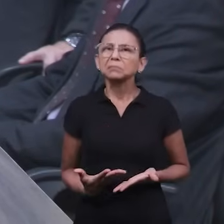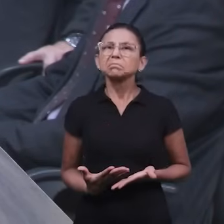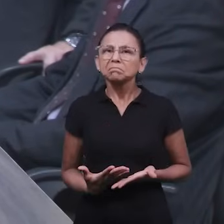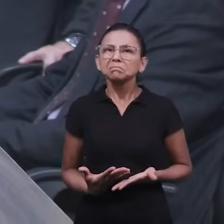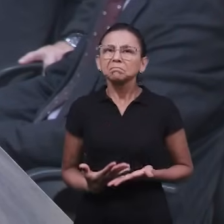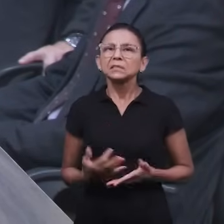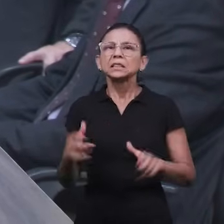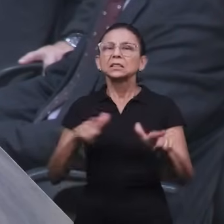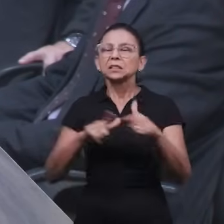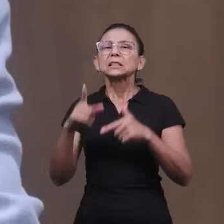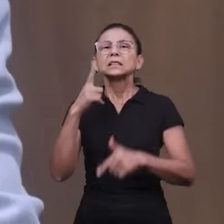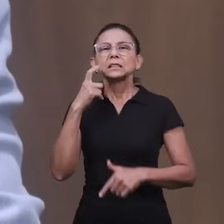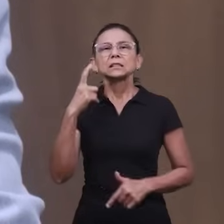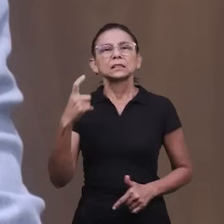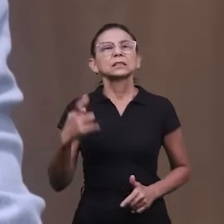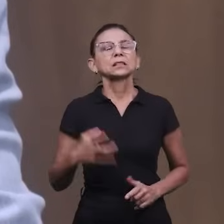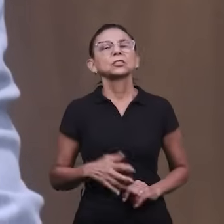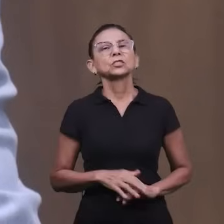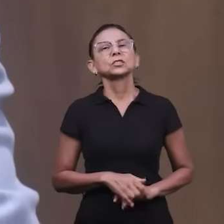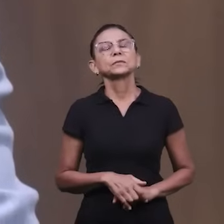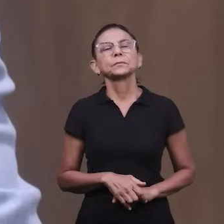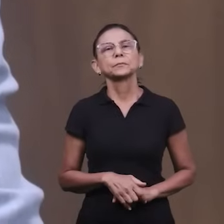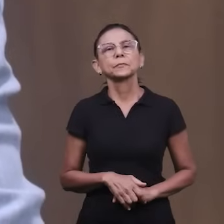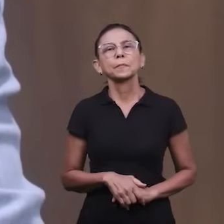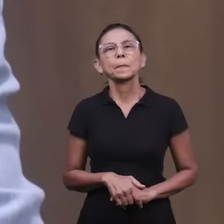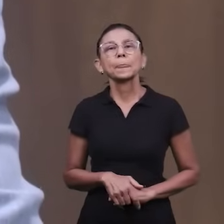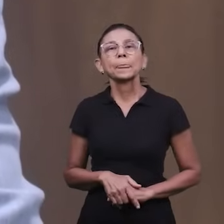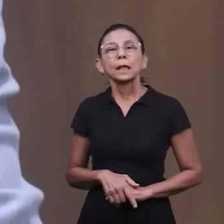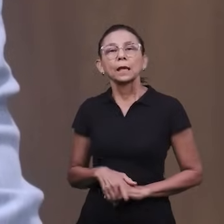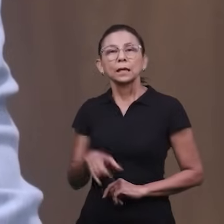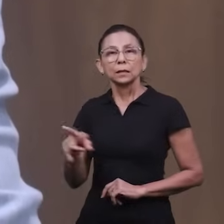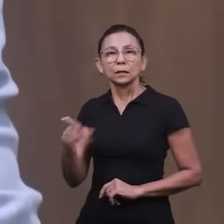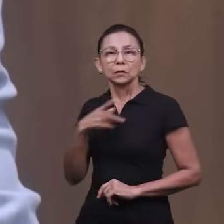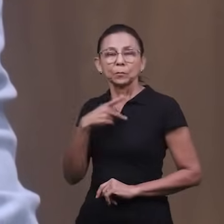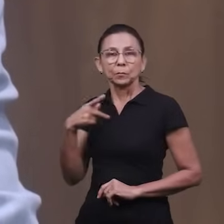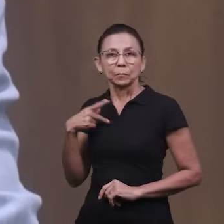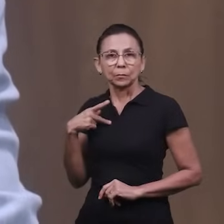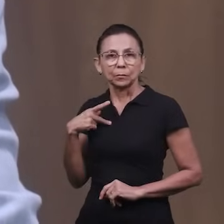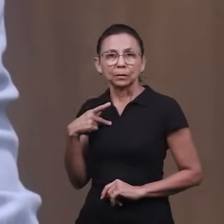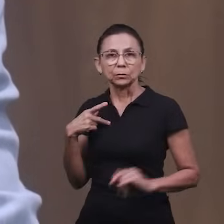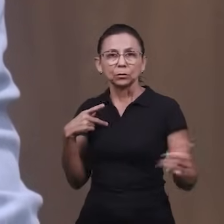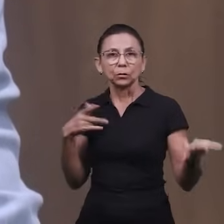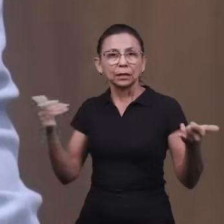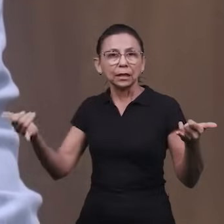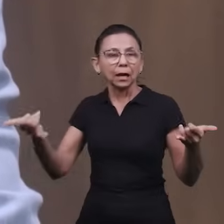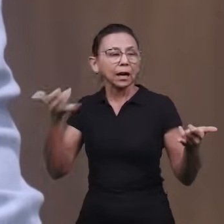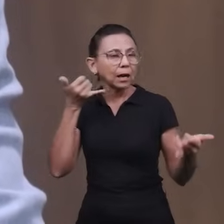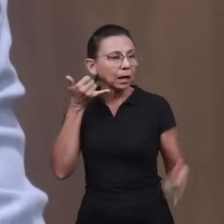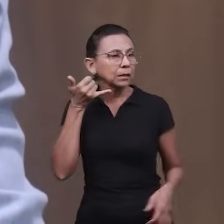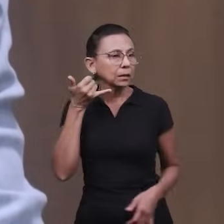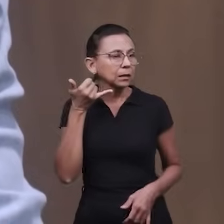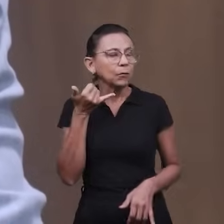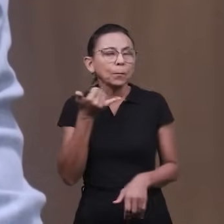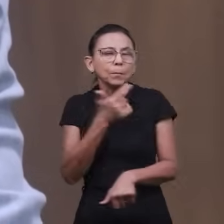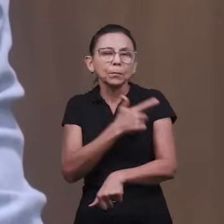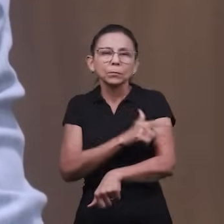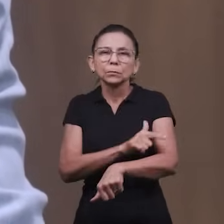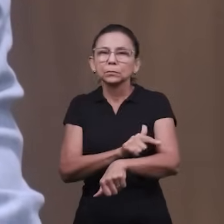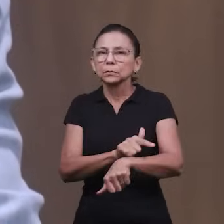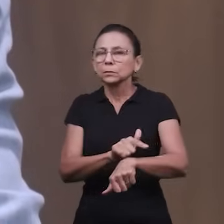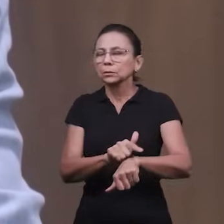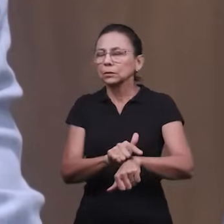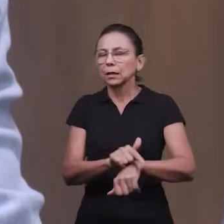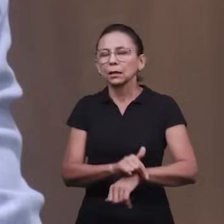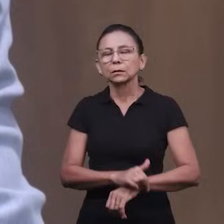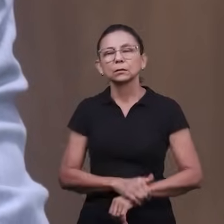trabalho muito interessante e que os pastores que atenderam a ele na ligação que ele fez foram muito gentis. O